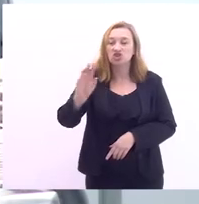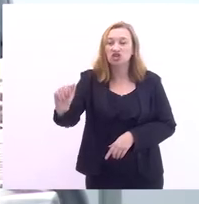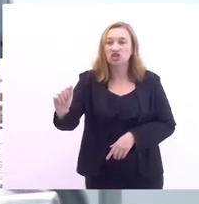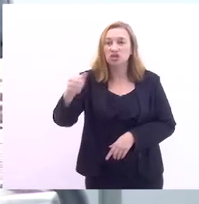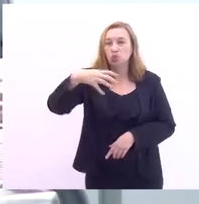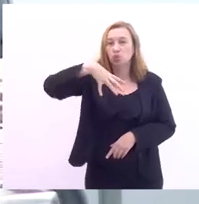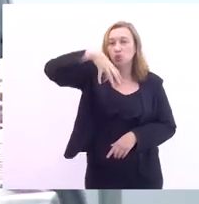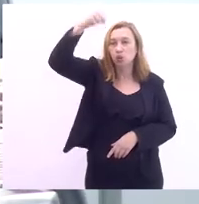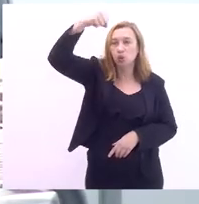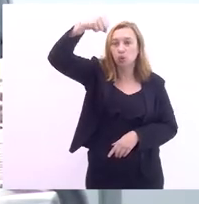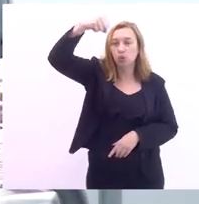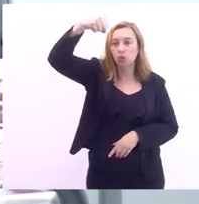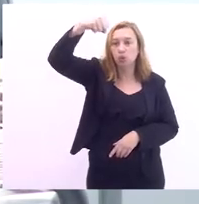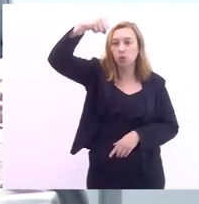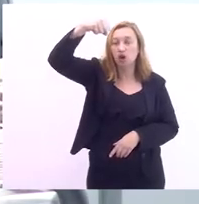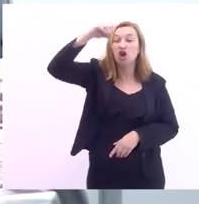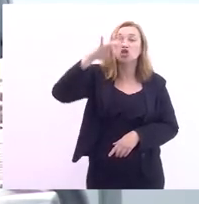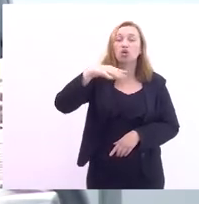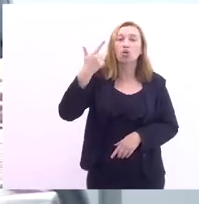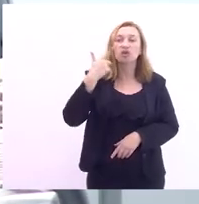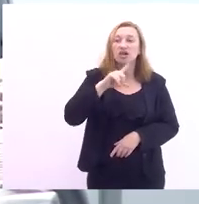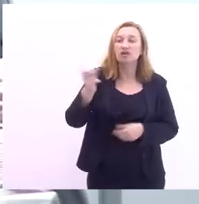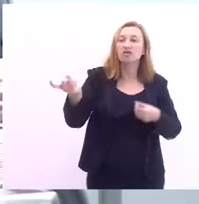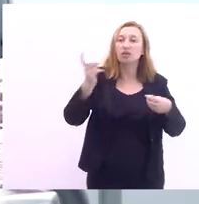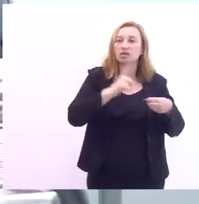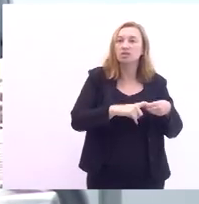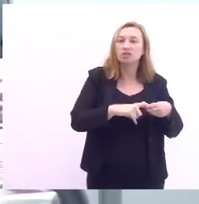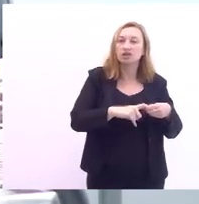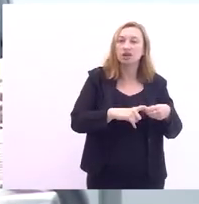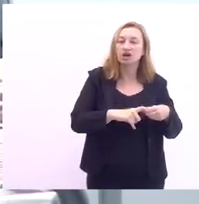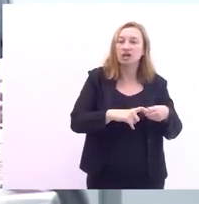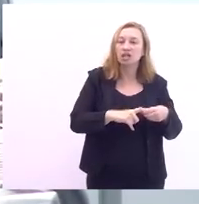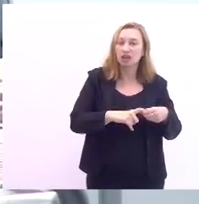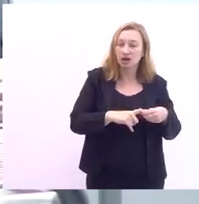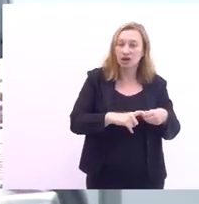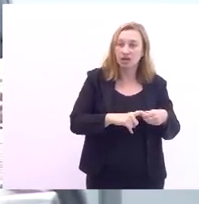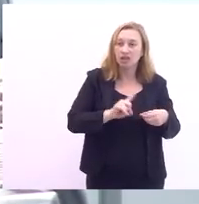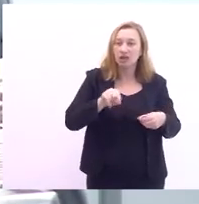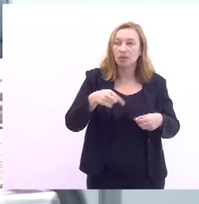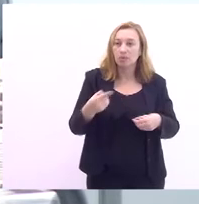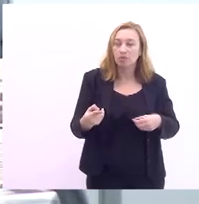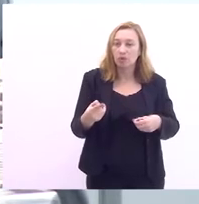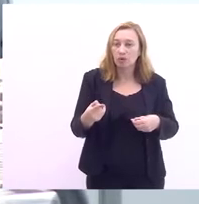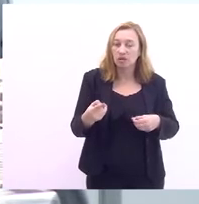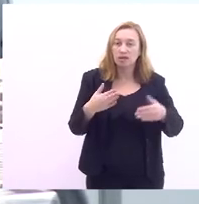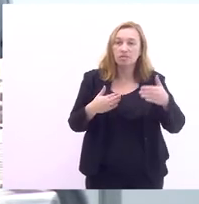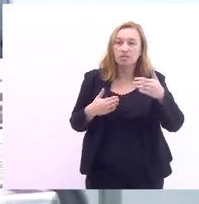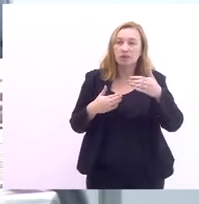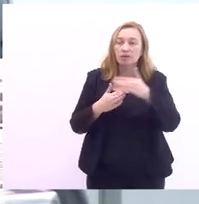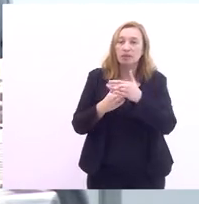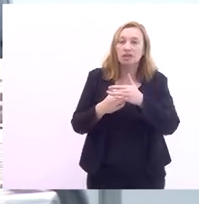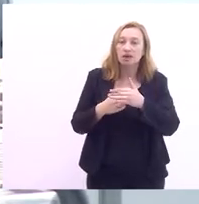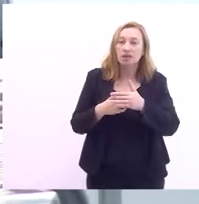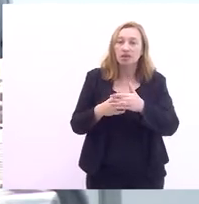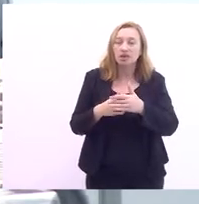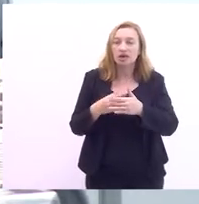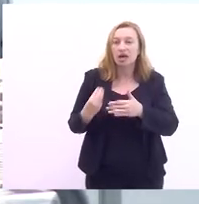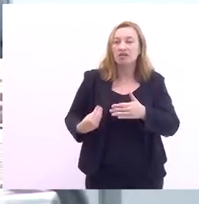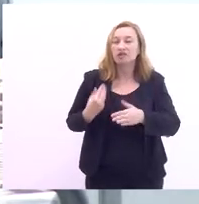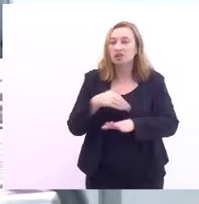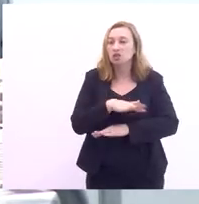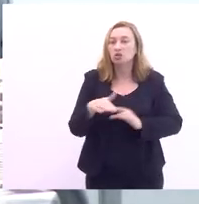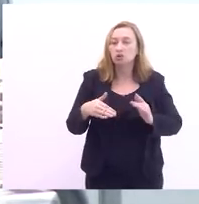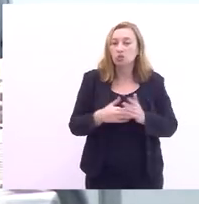energia e só consegue restabelecer fechando a Avenida do Contorno, trazendo impacto para os moradores todos da